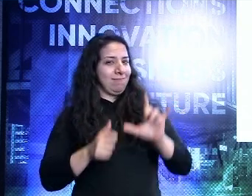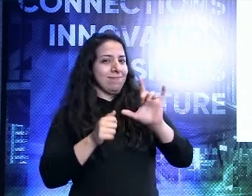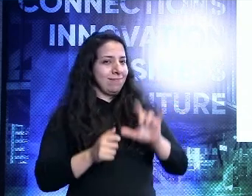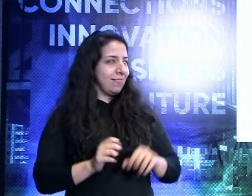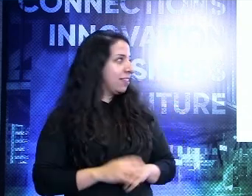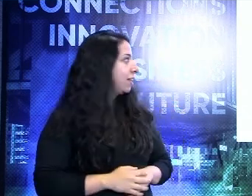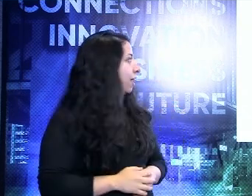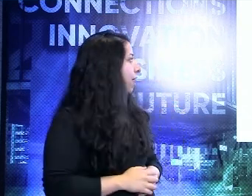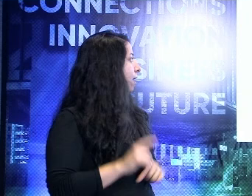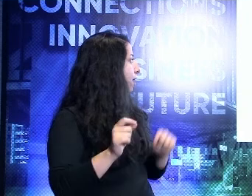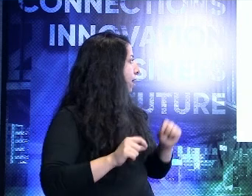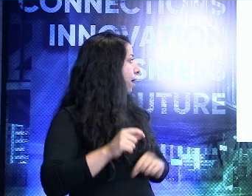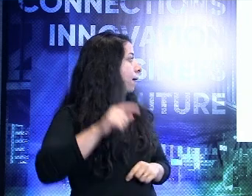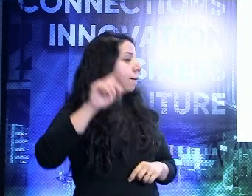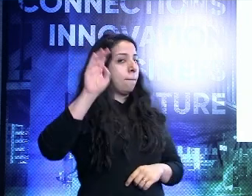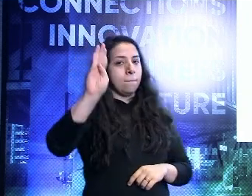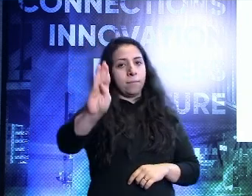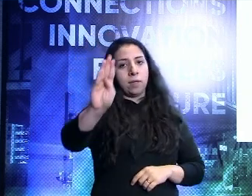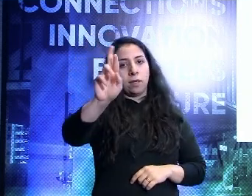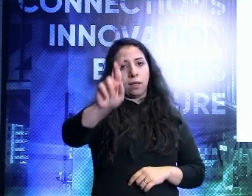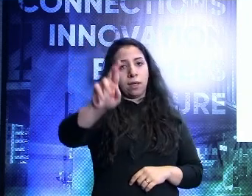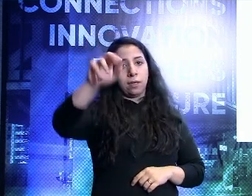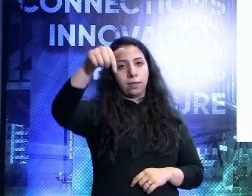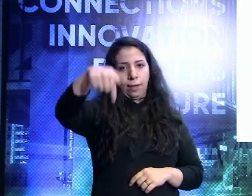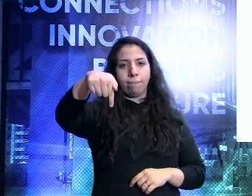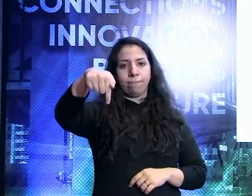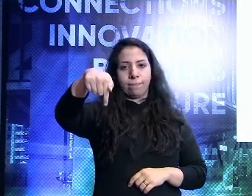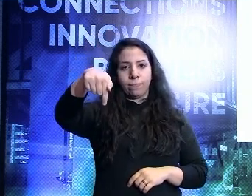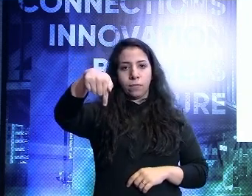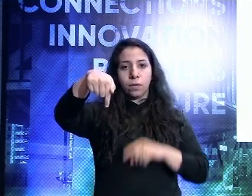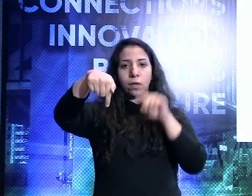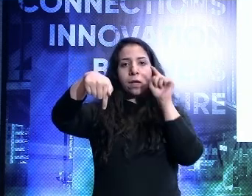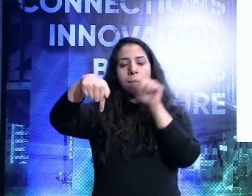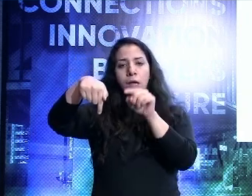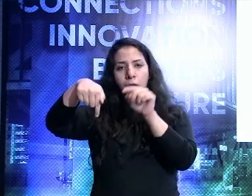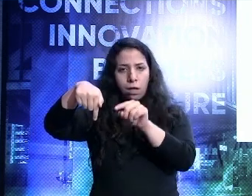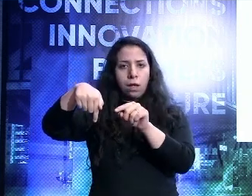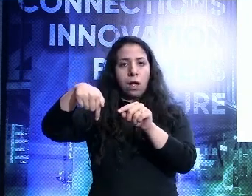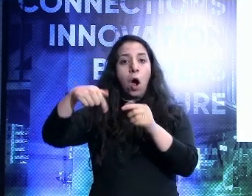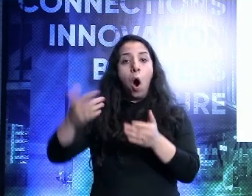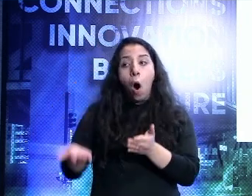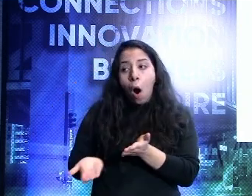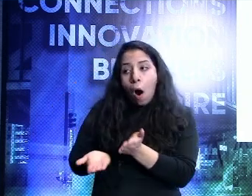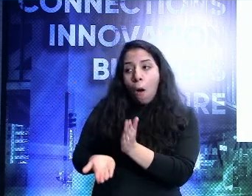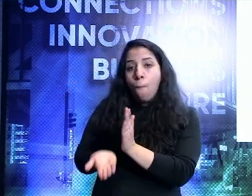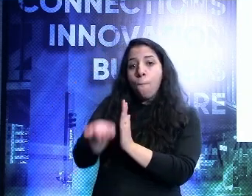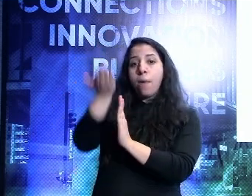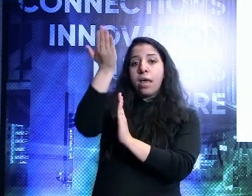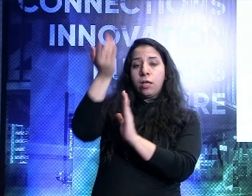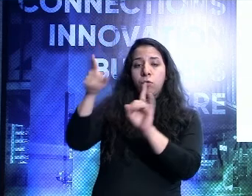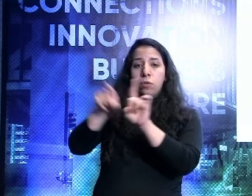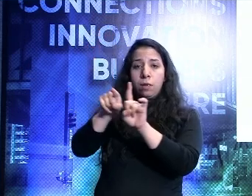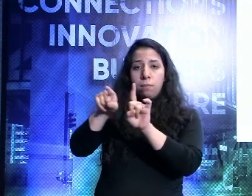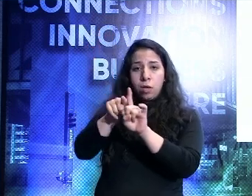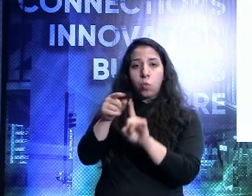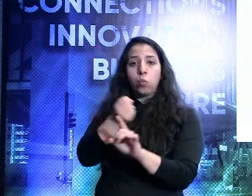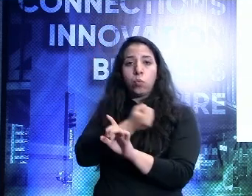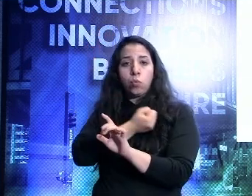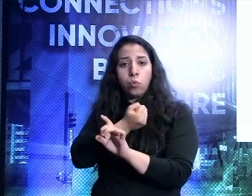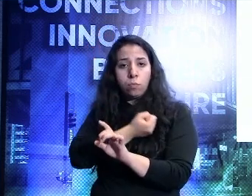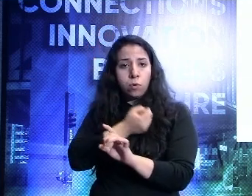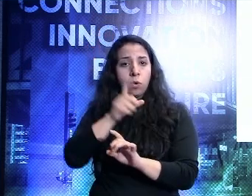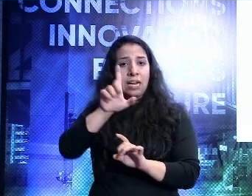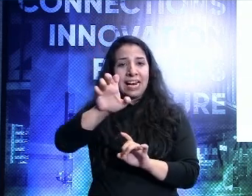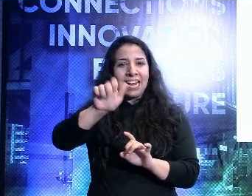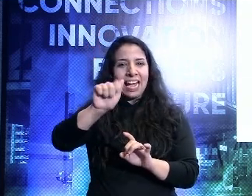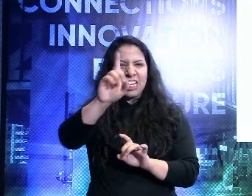na BRQ, onde a gente teve aumento de throughput, um número importante também relacionado ao lead time